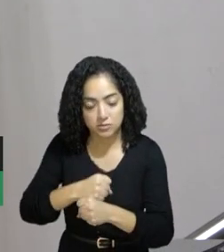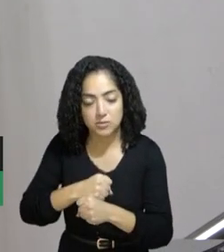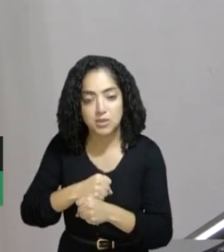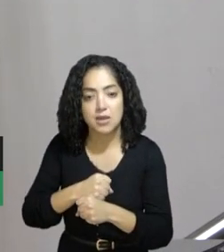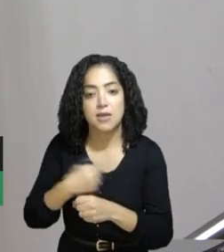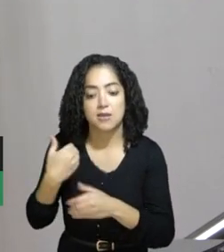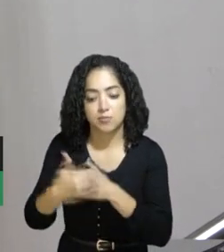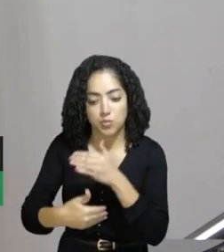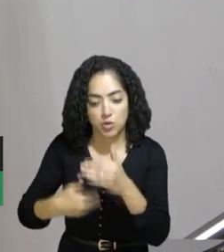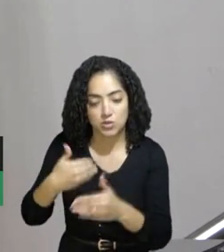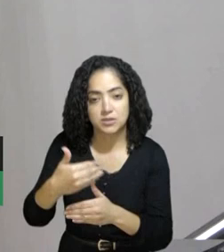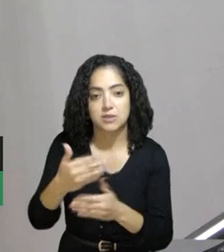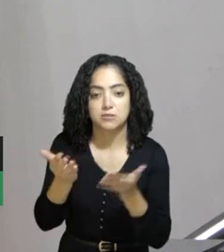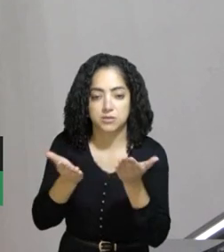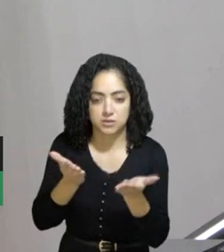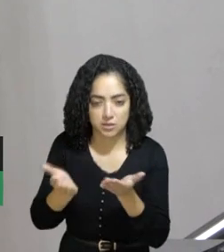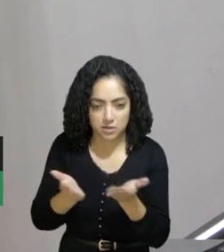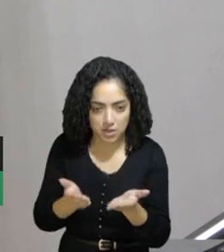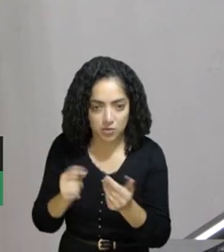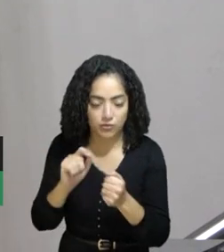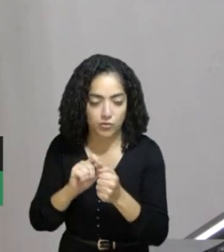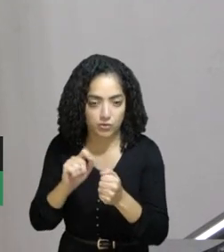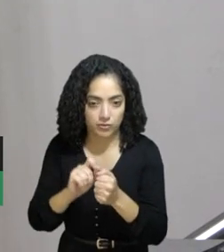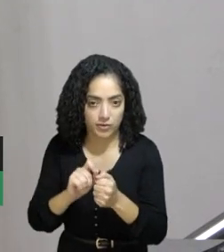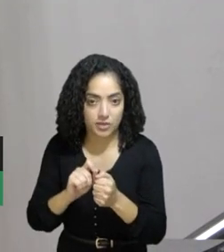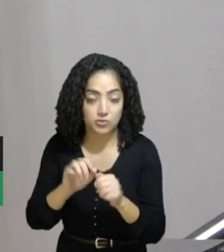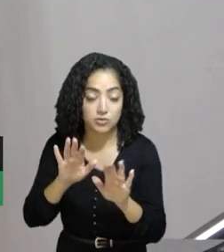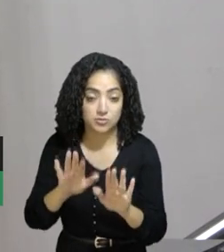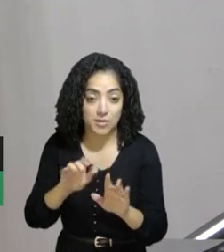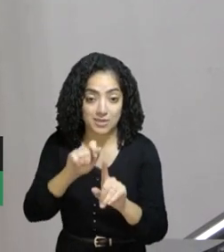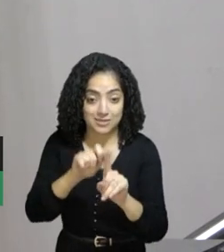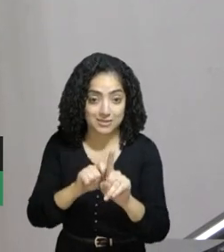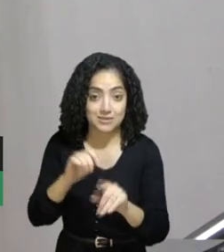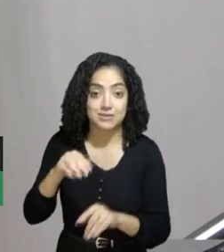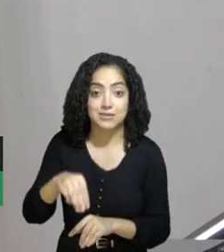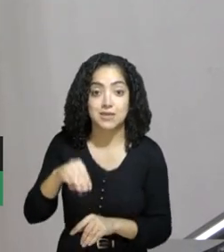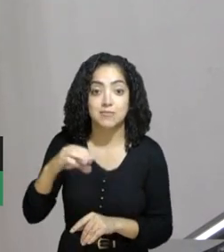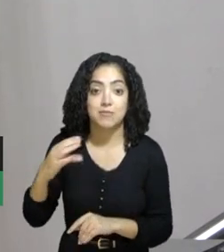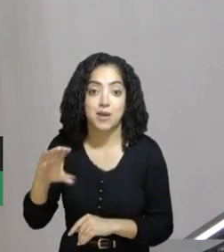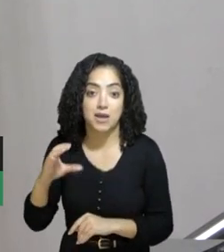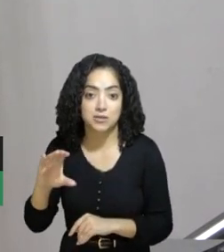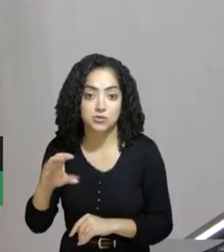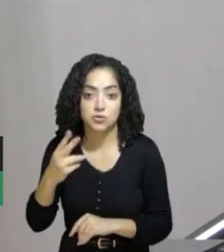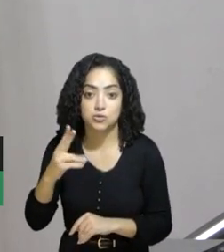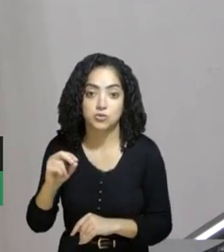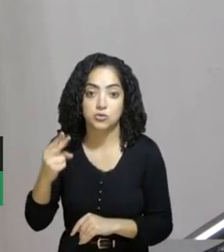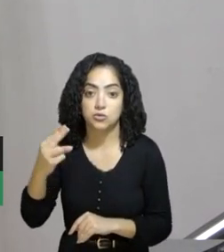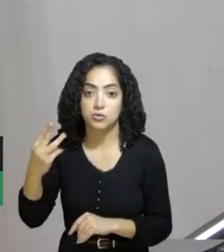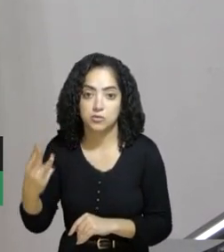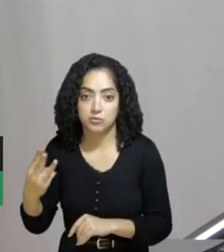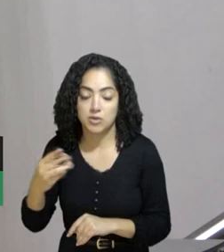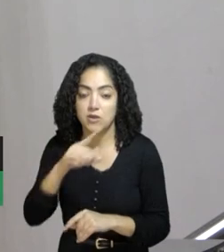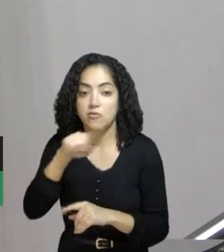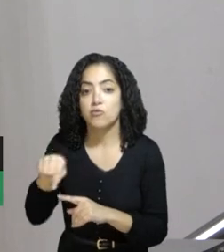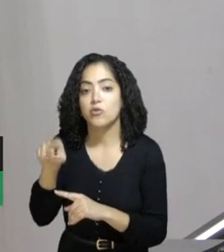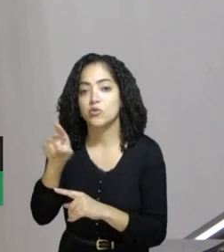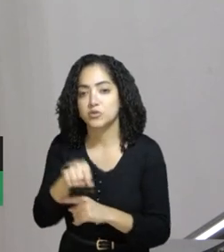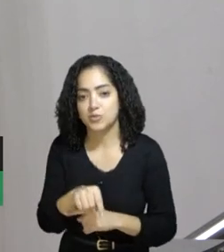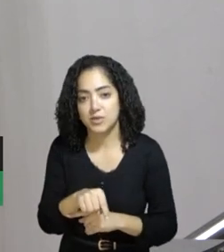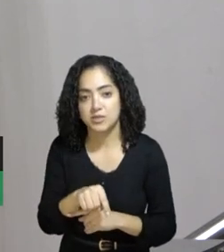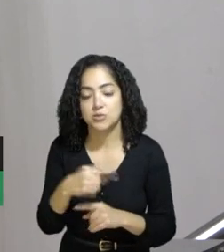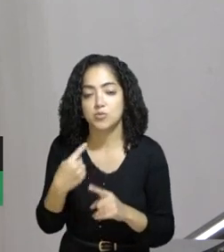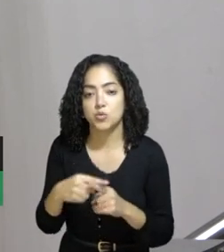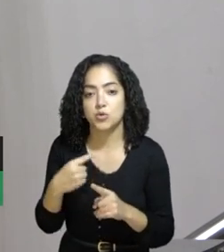licitatórios, até foram realizados, mas em março de 2023 foram suspensos, uma vez que não